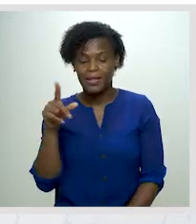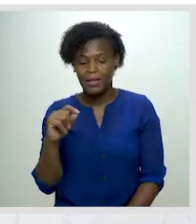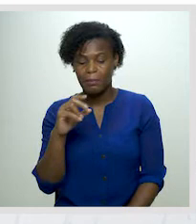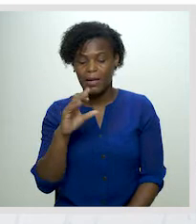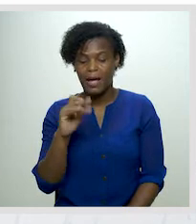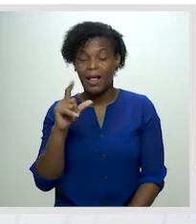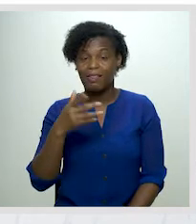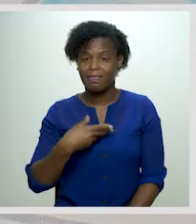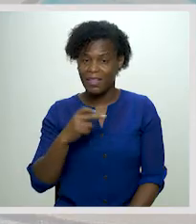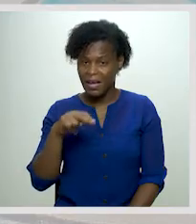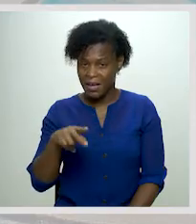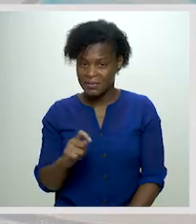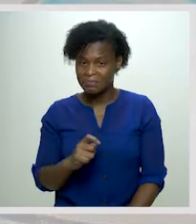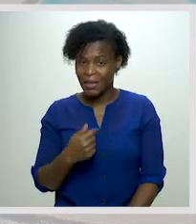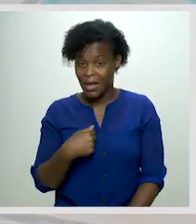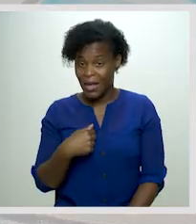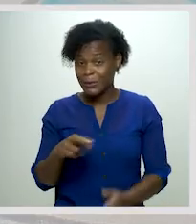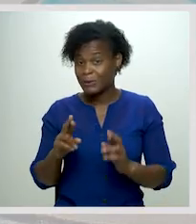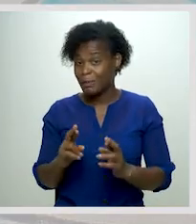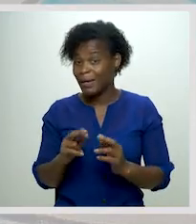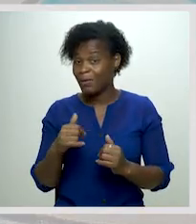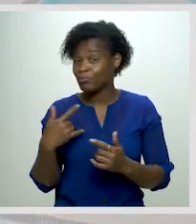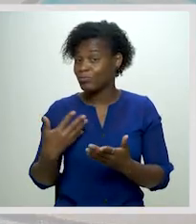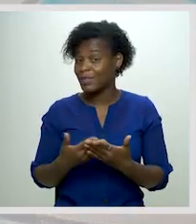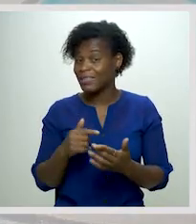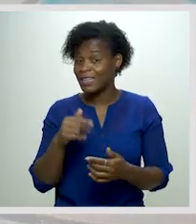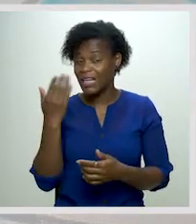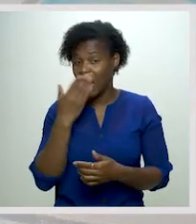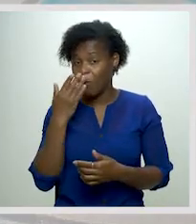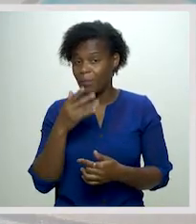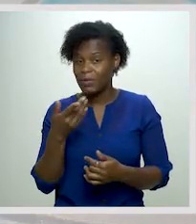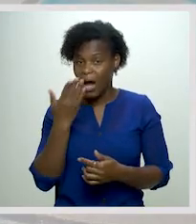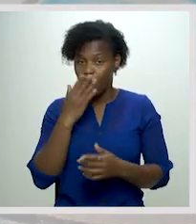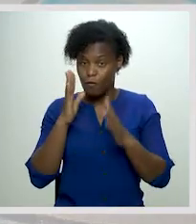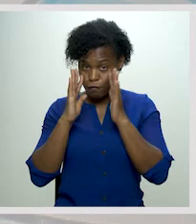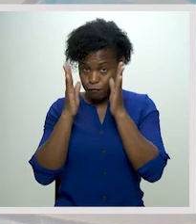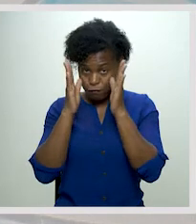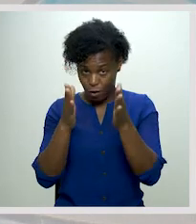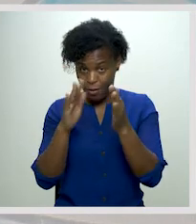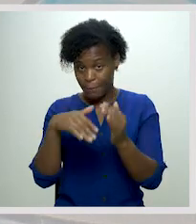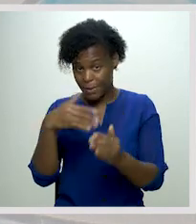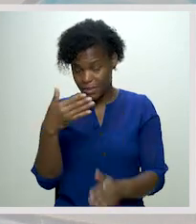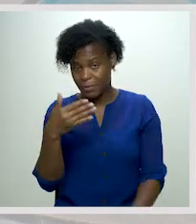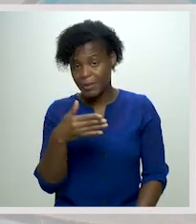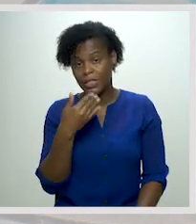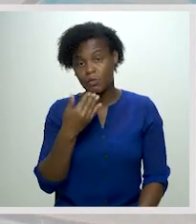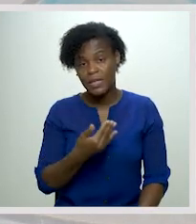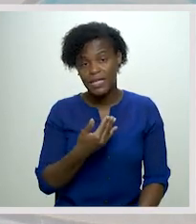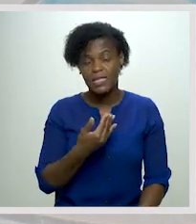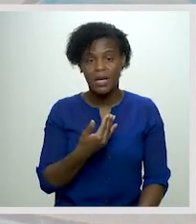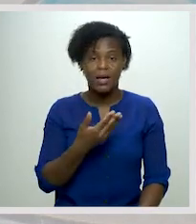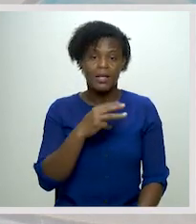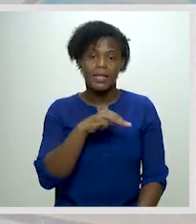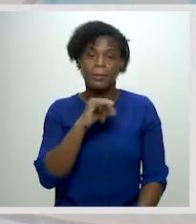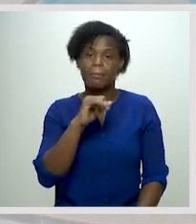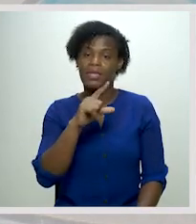Eldan? Espero que durante essa aula, a aula foi focada principalmente na